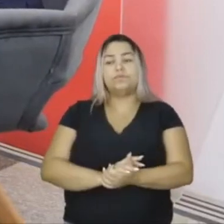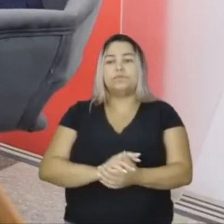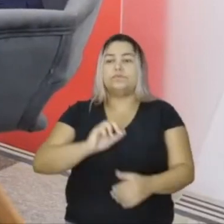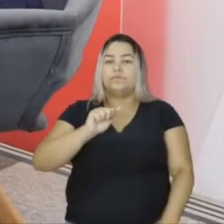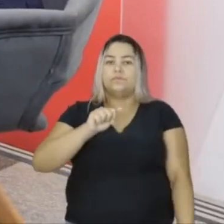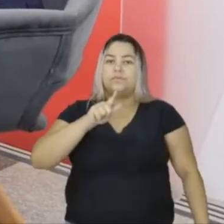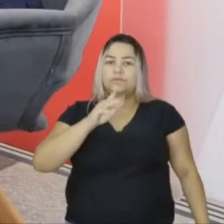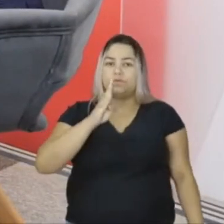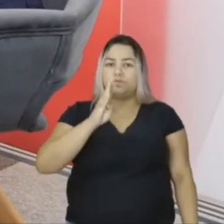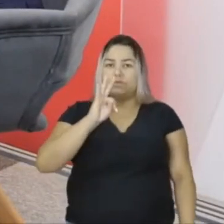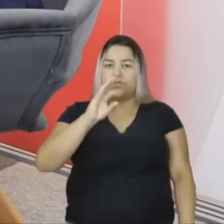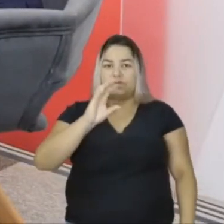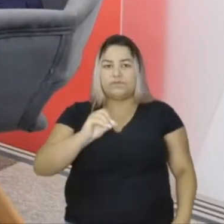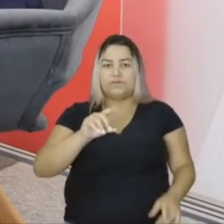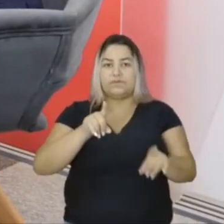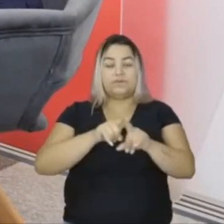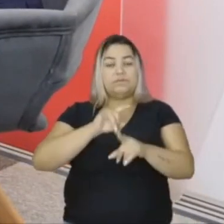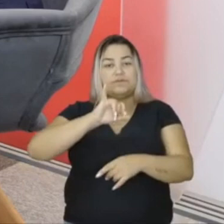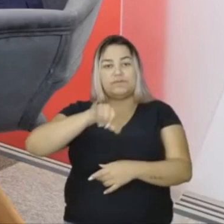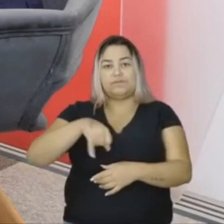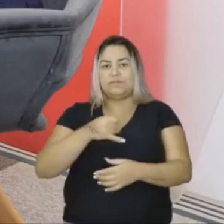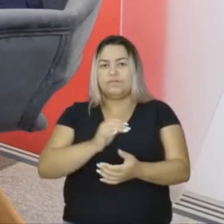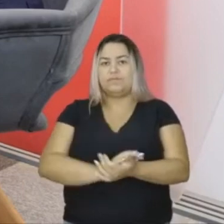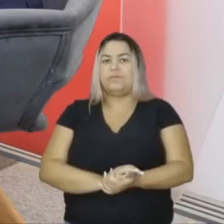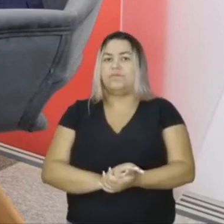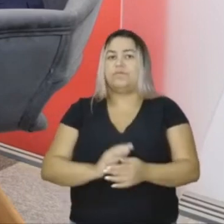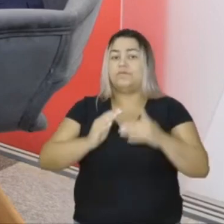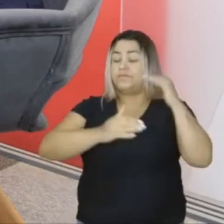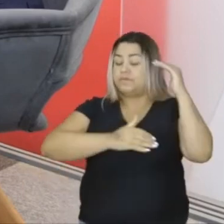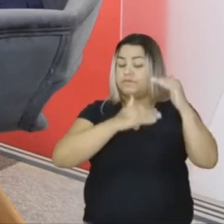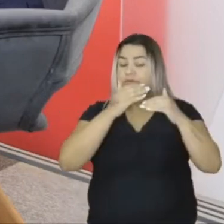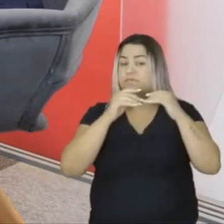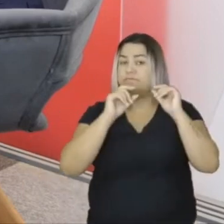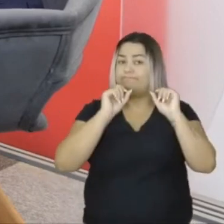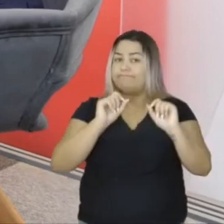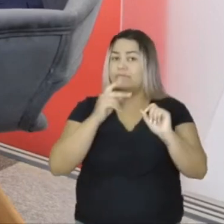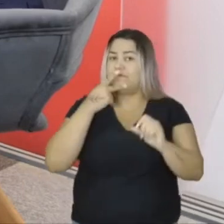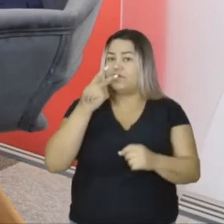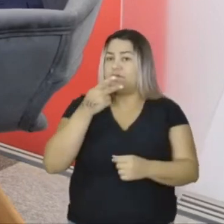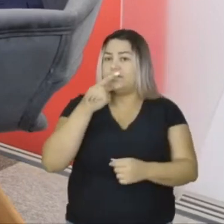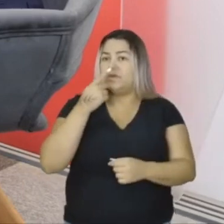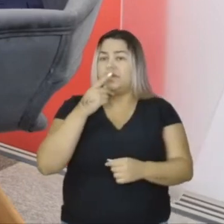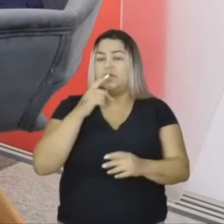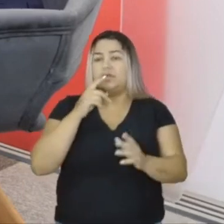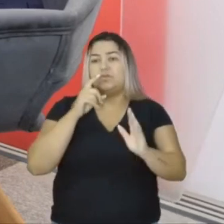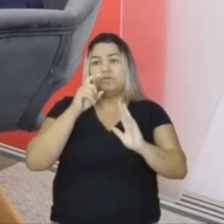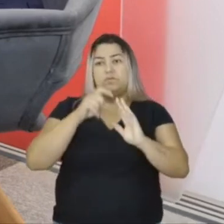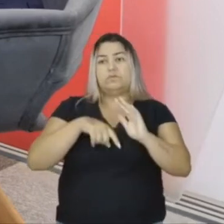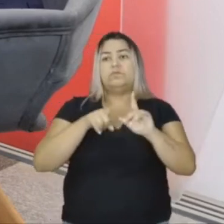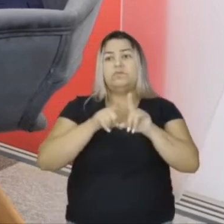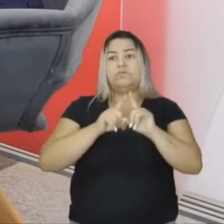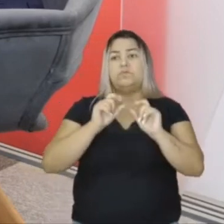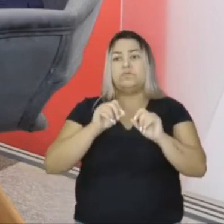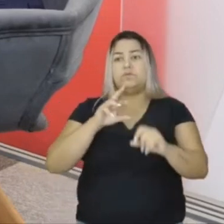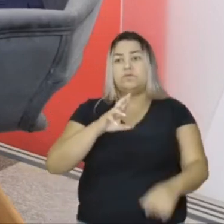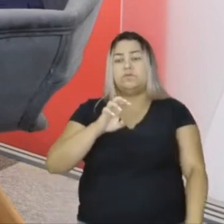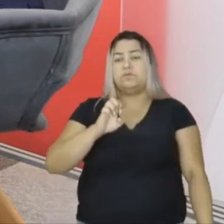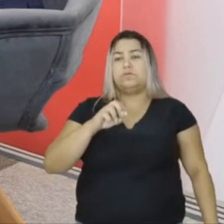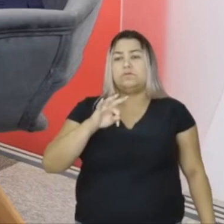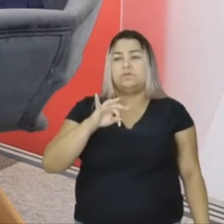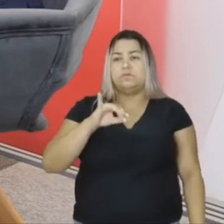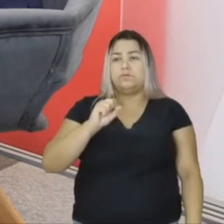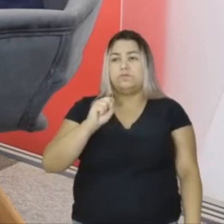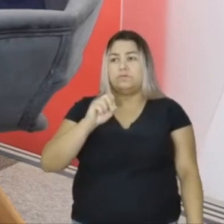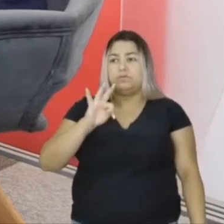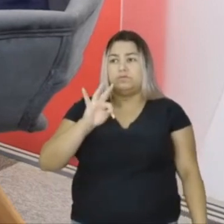Alberto Quironi, que eu quero aproveitar para desenvolver também. Ele fala da taxação dos rentistas no Brasil. E eu